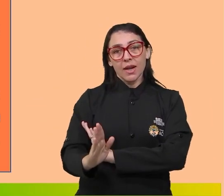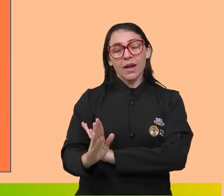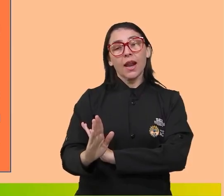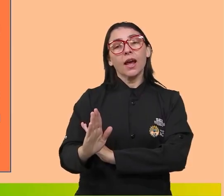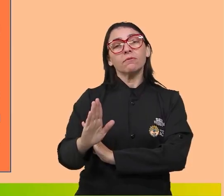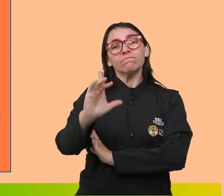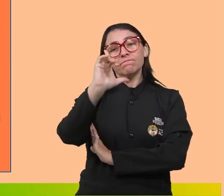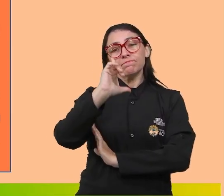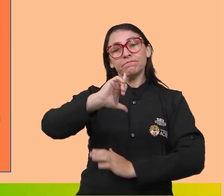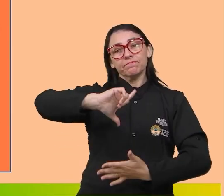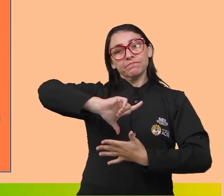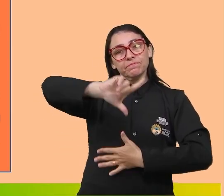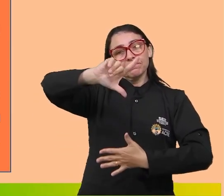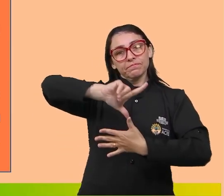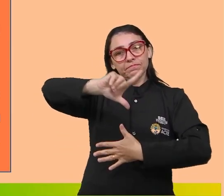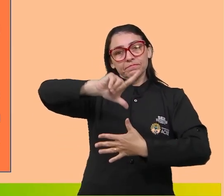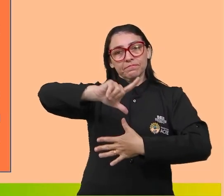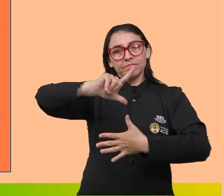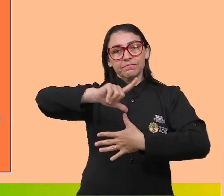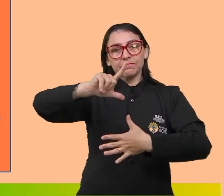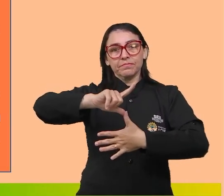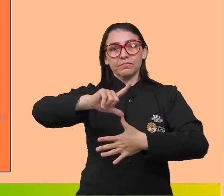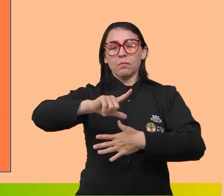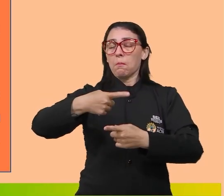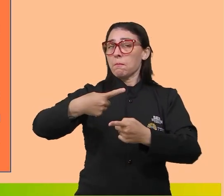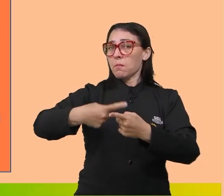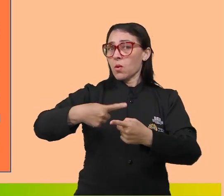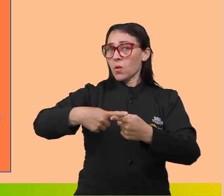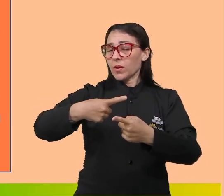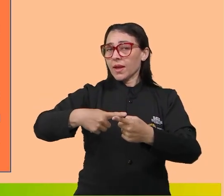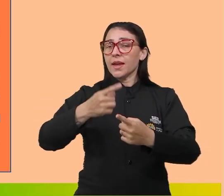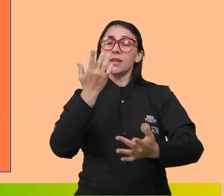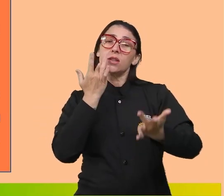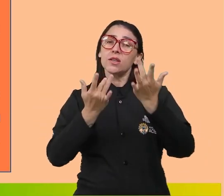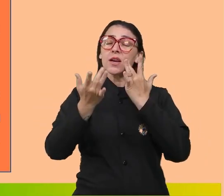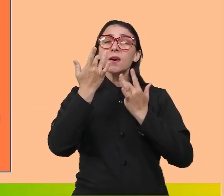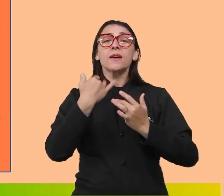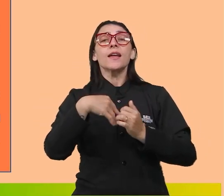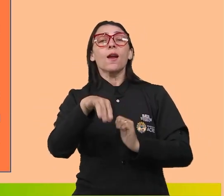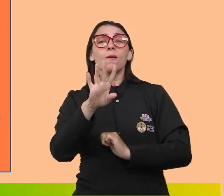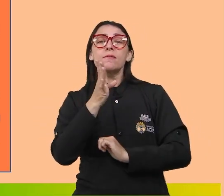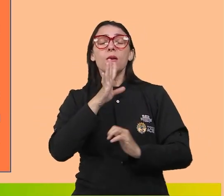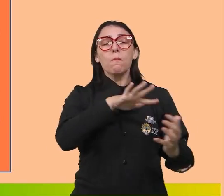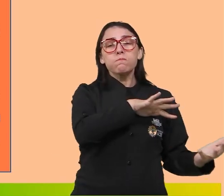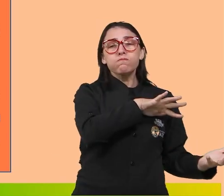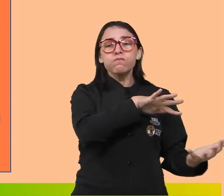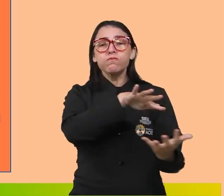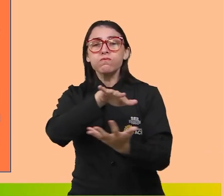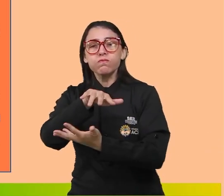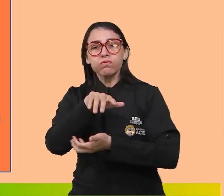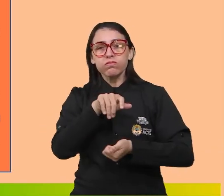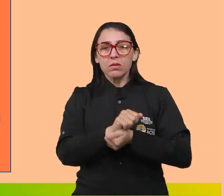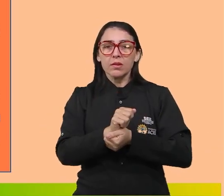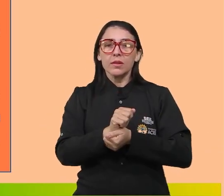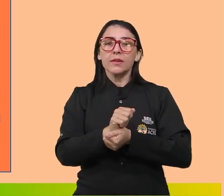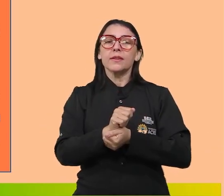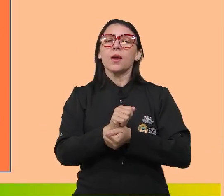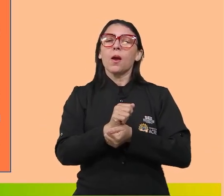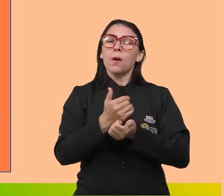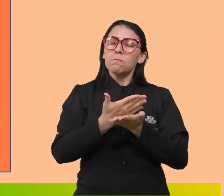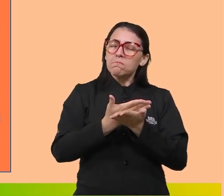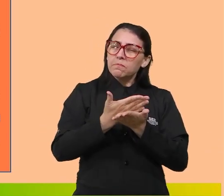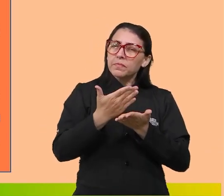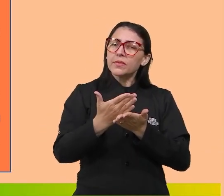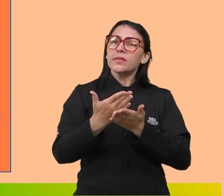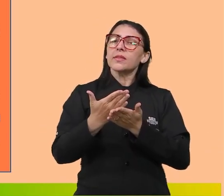e latino-americano. Isso porque esse teatro ele é conhecido mundialmente. Desde os primórdios de